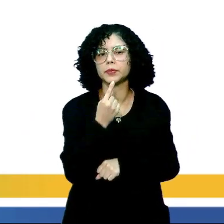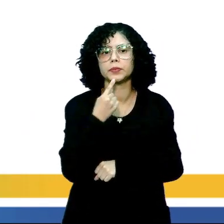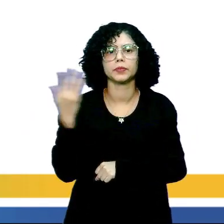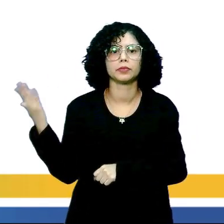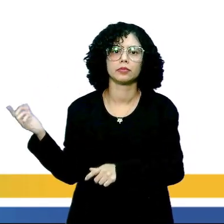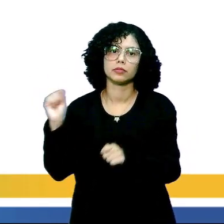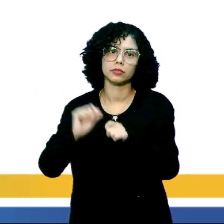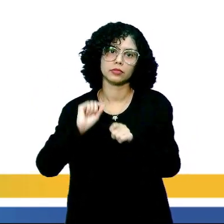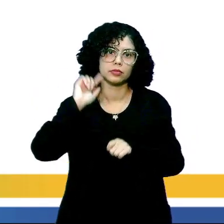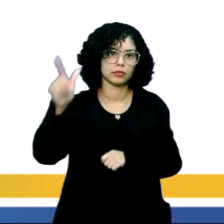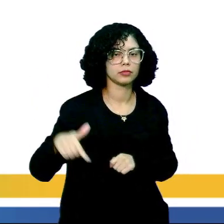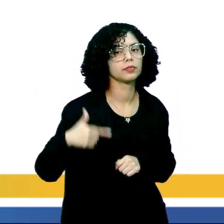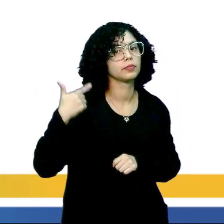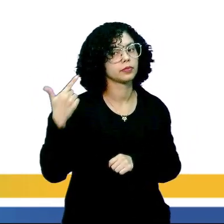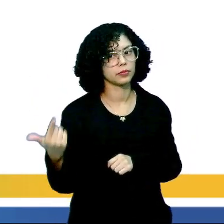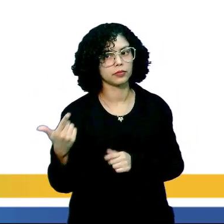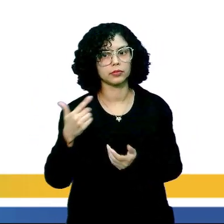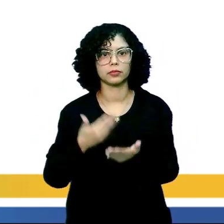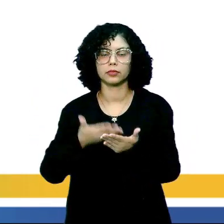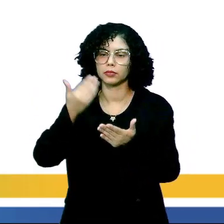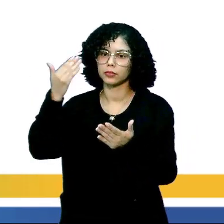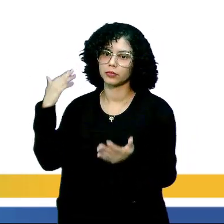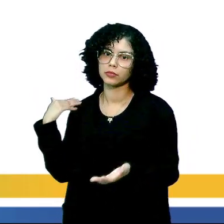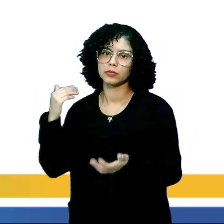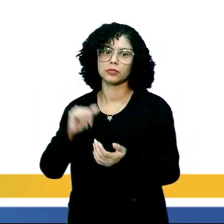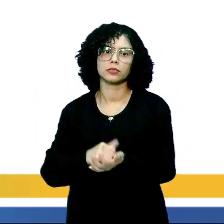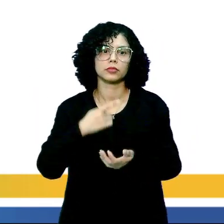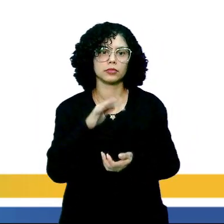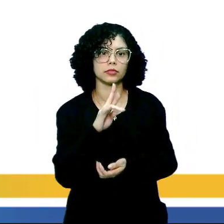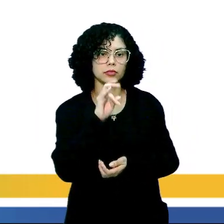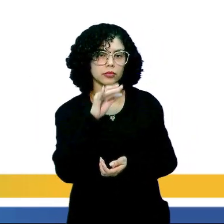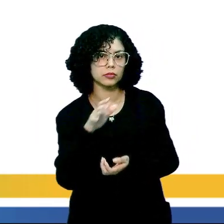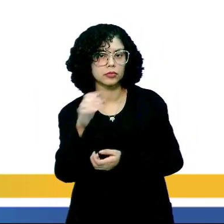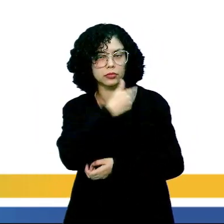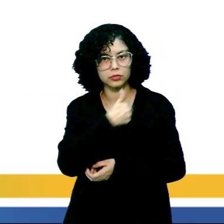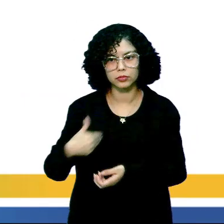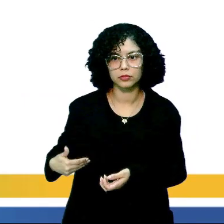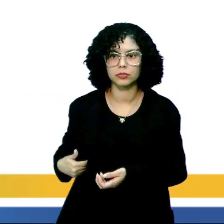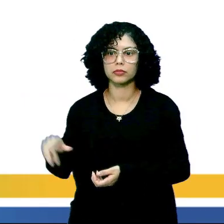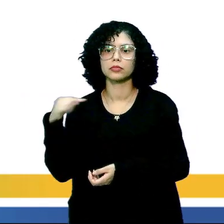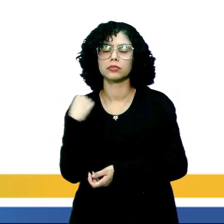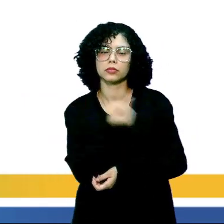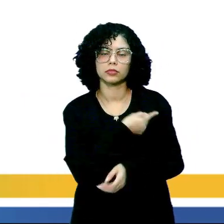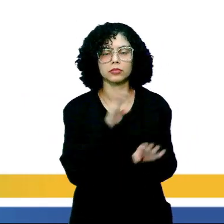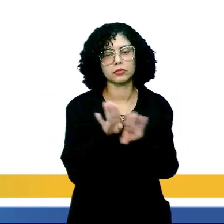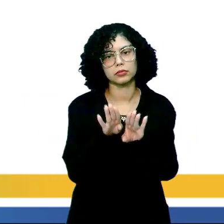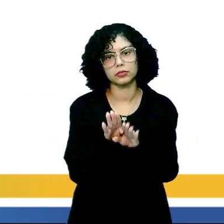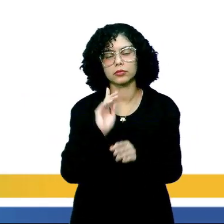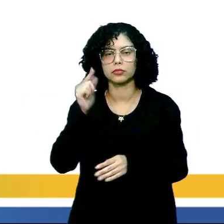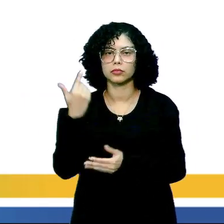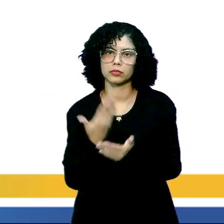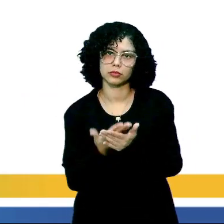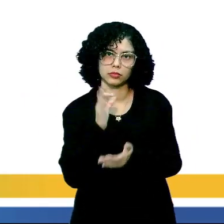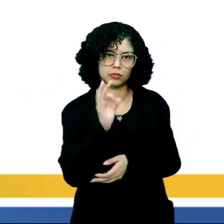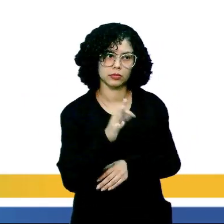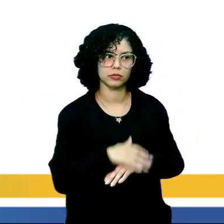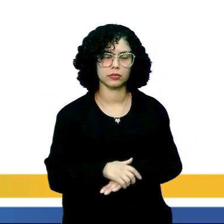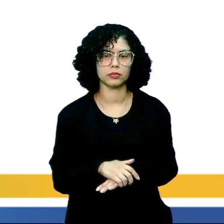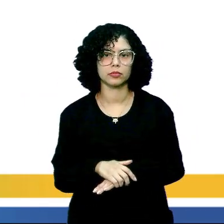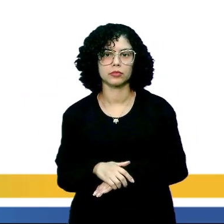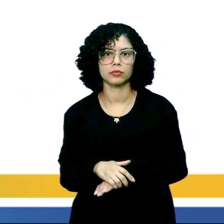foi feita depois, lá na Proclamação da República, que nós também vamos estudar em uma outra aula,